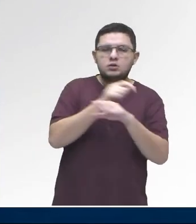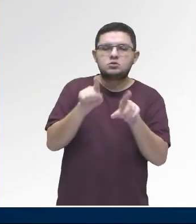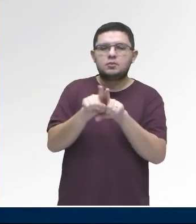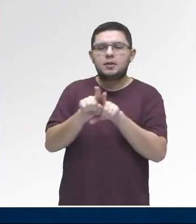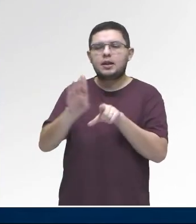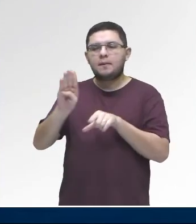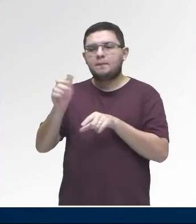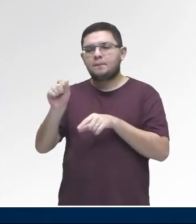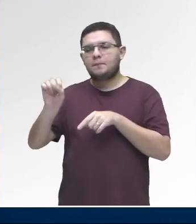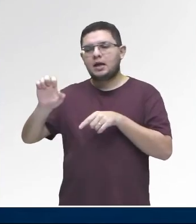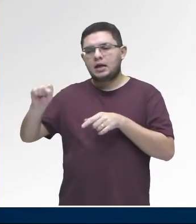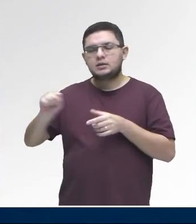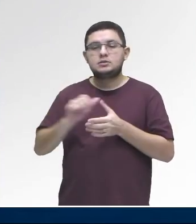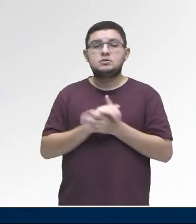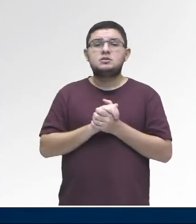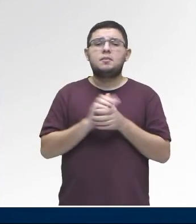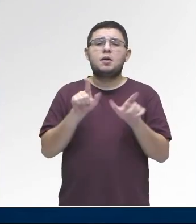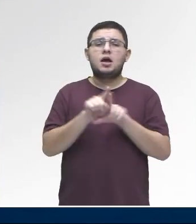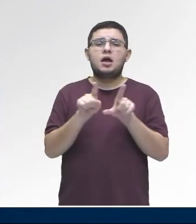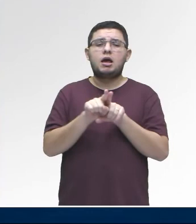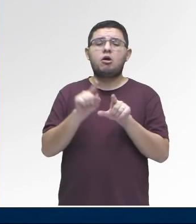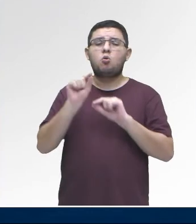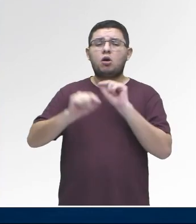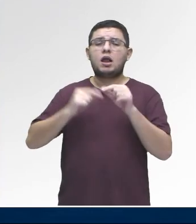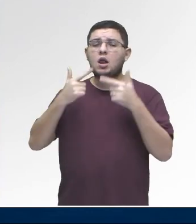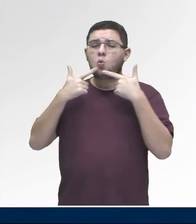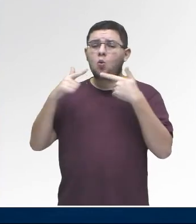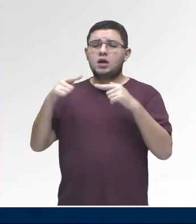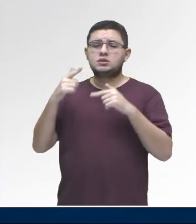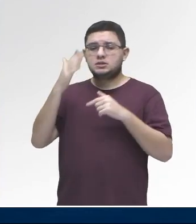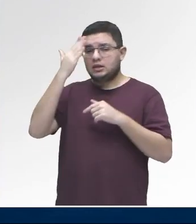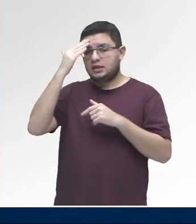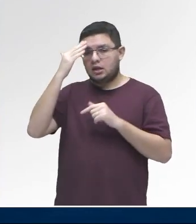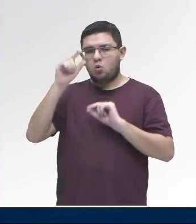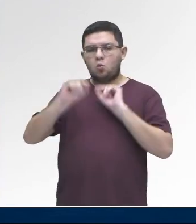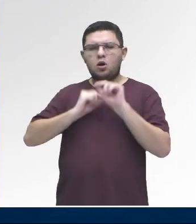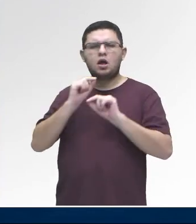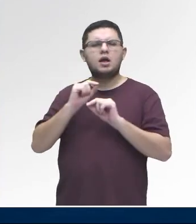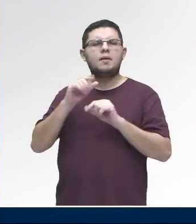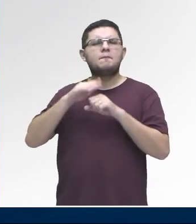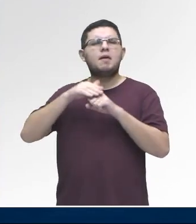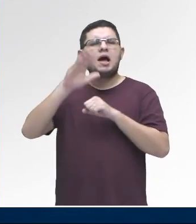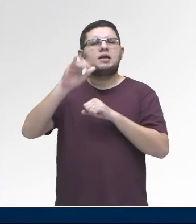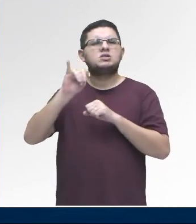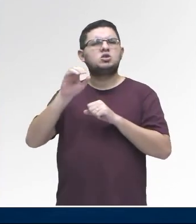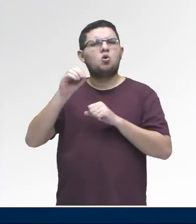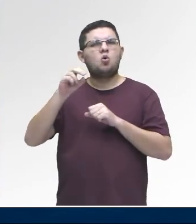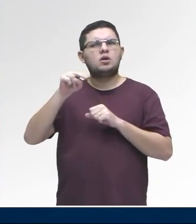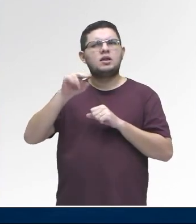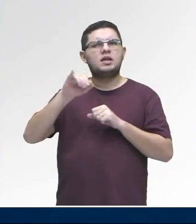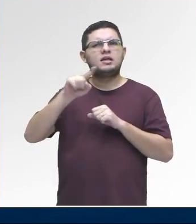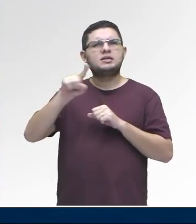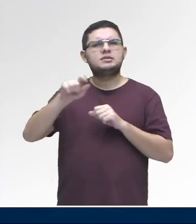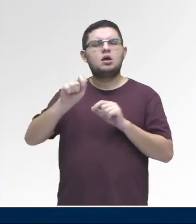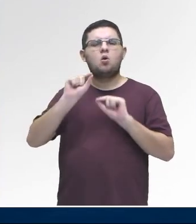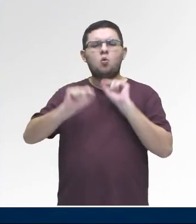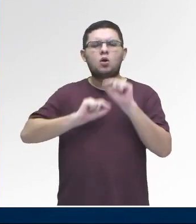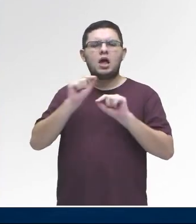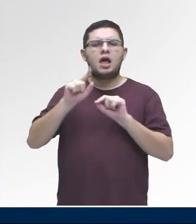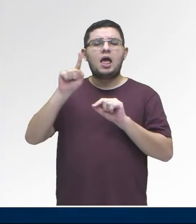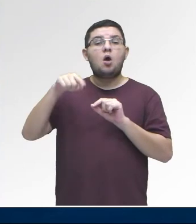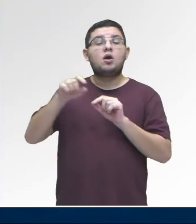essa linguagem, né? O que significa dizer o ácido que mais se ioniza é o ácido que libera